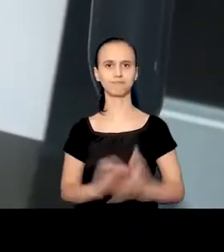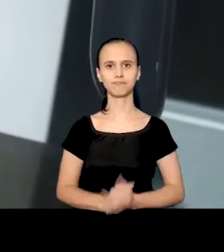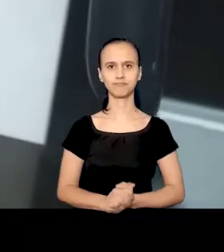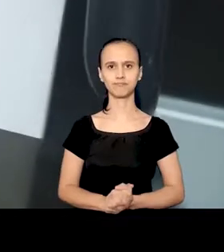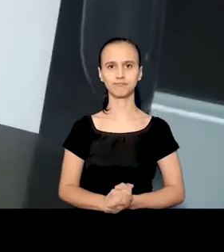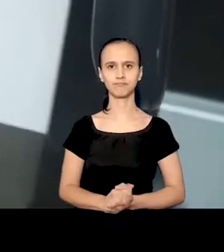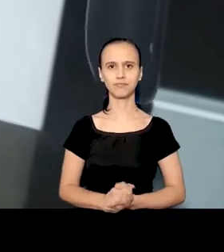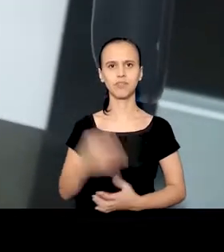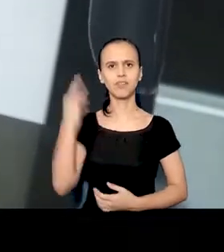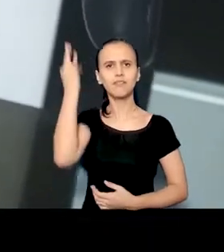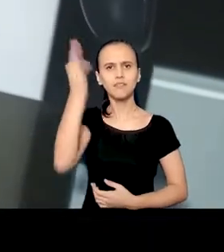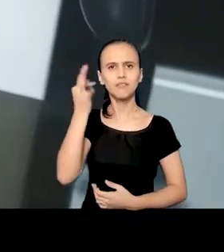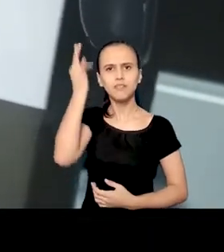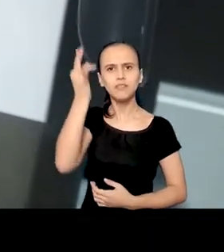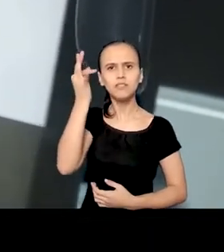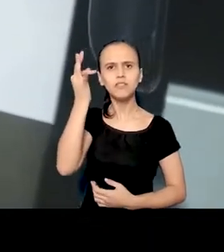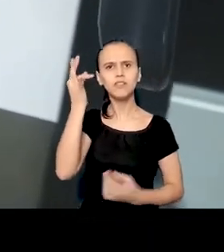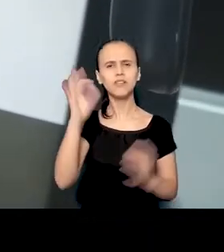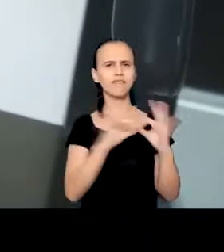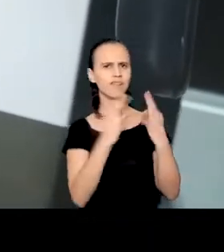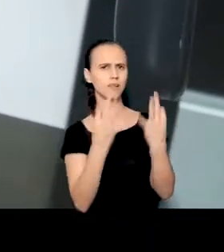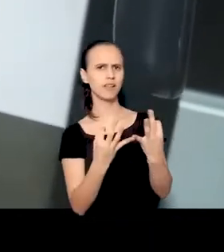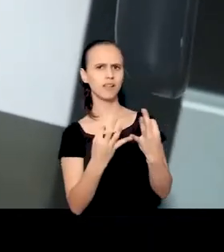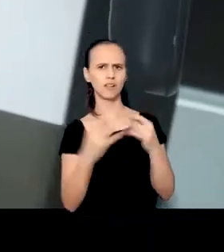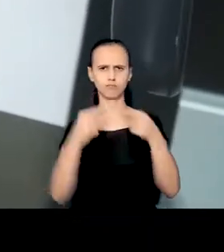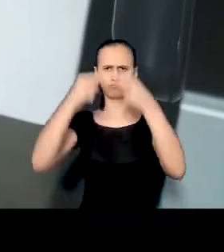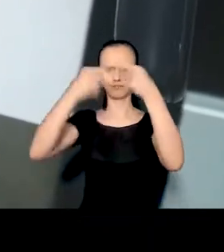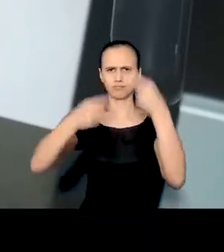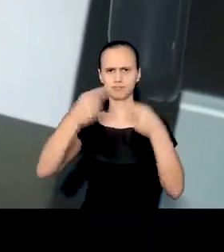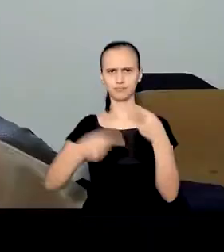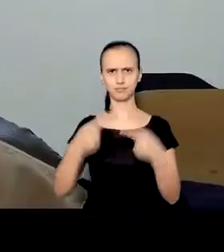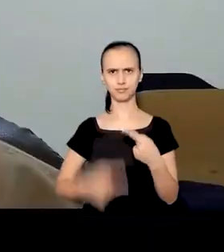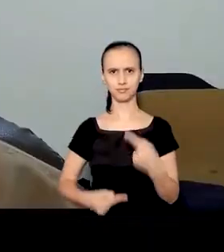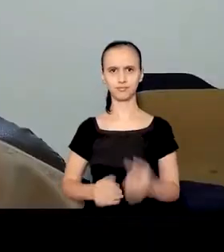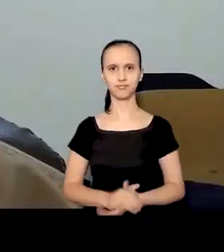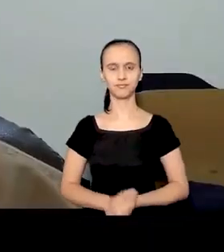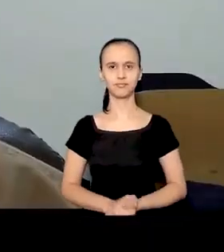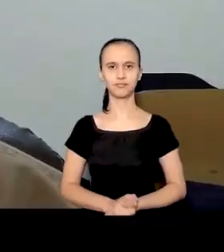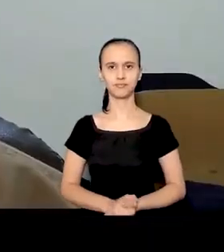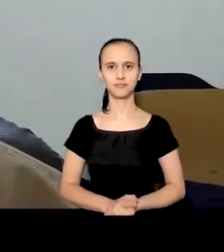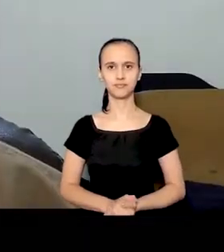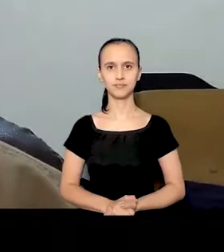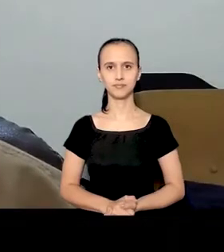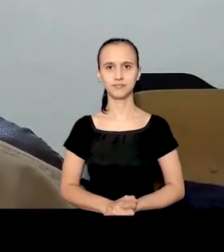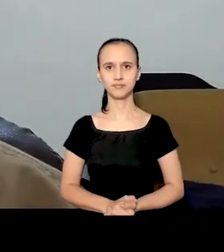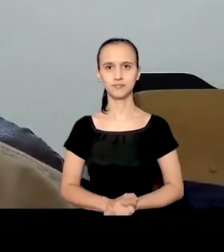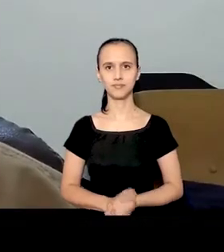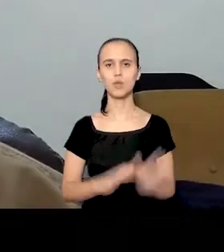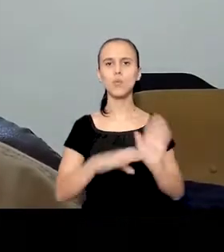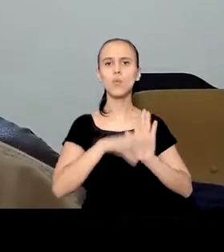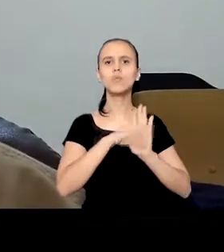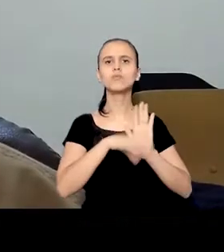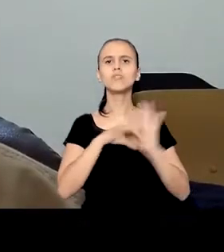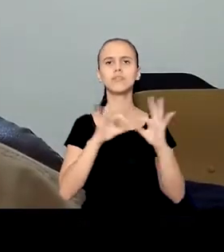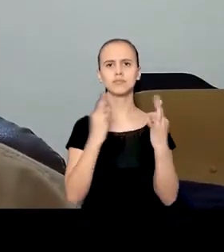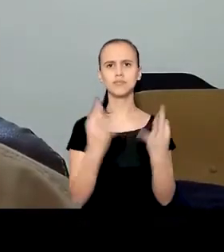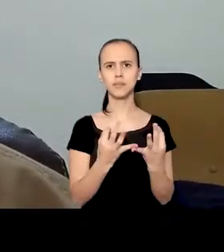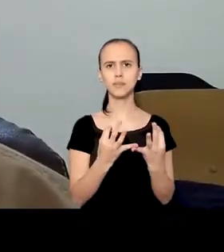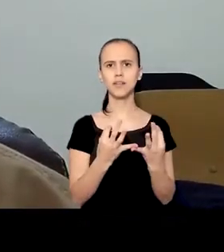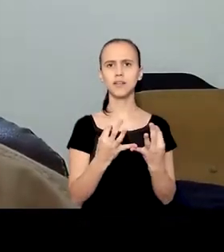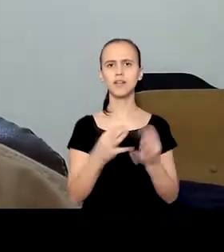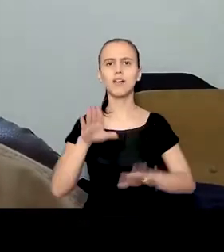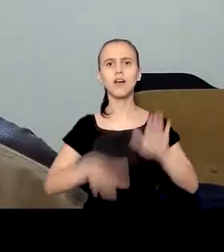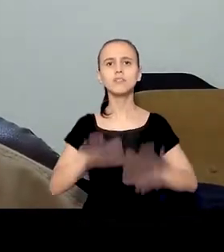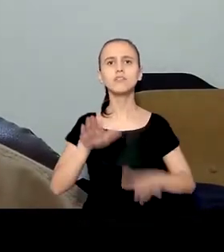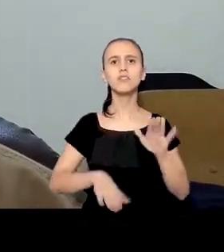a família têm andado desencontradas ao longo da história. O conceito de família, a ideia de família, ela vai variar conforme